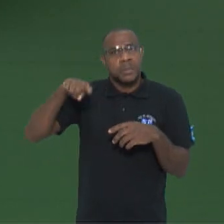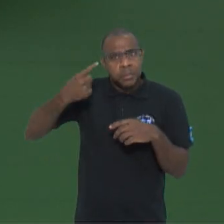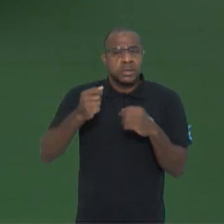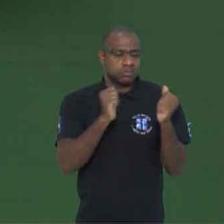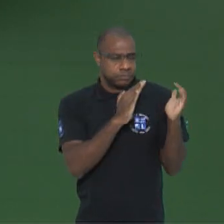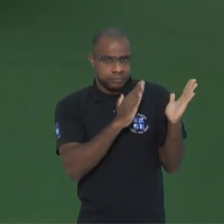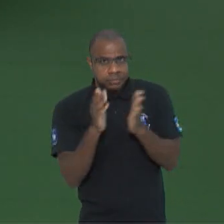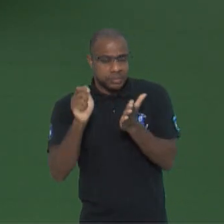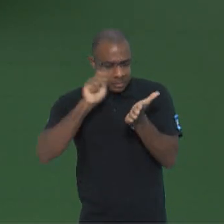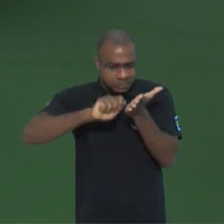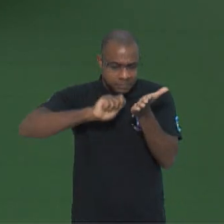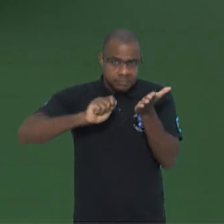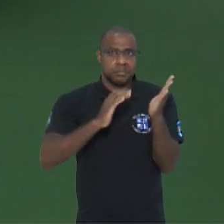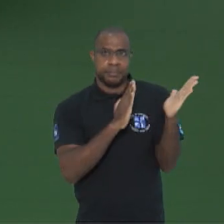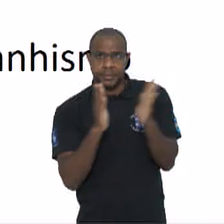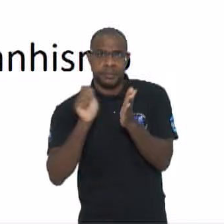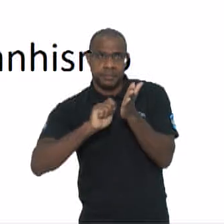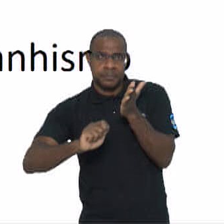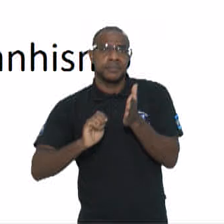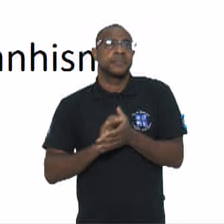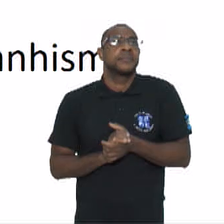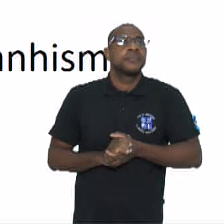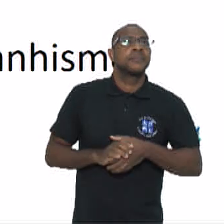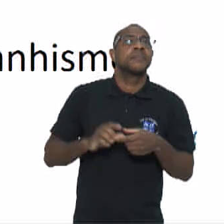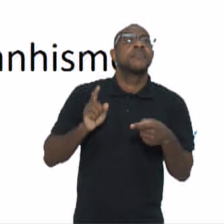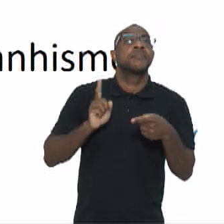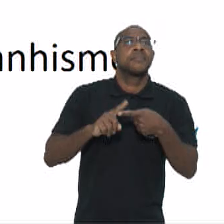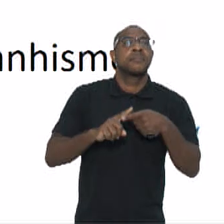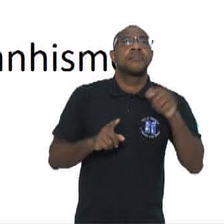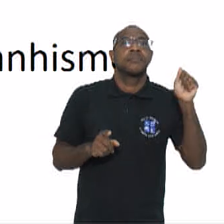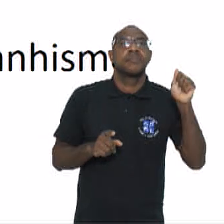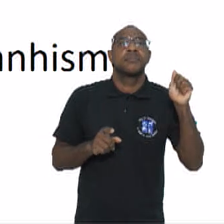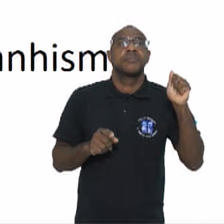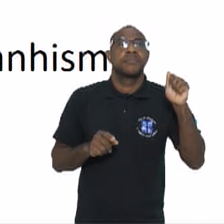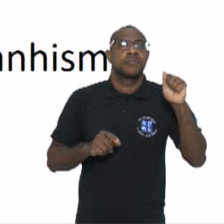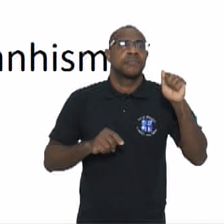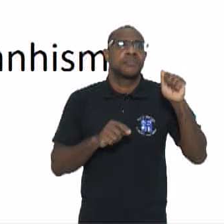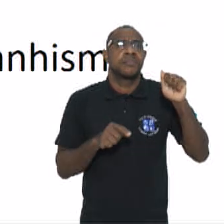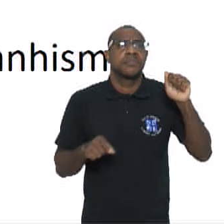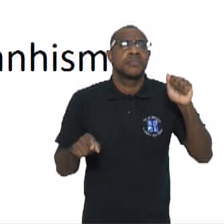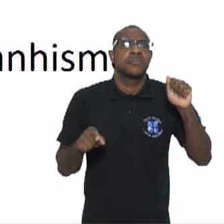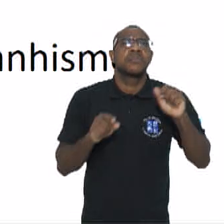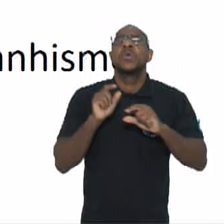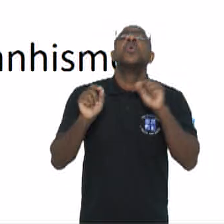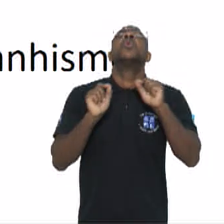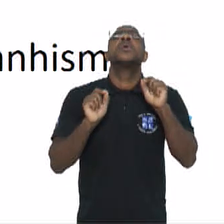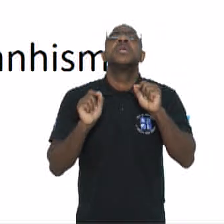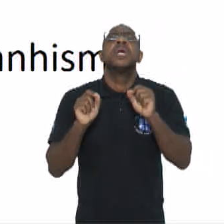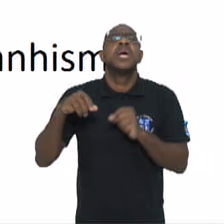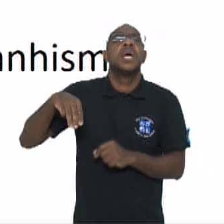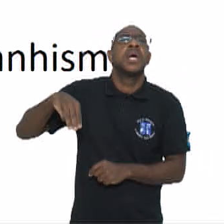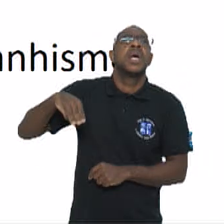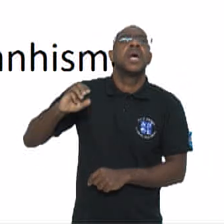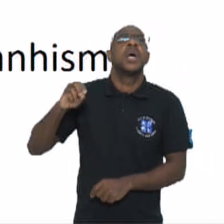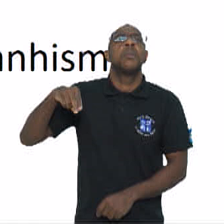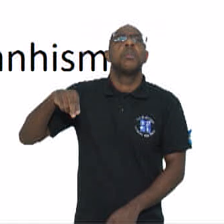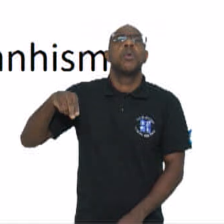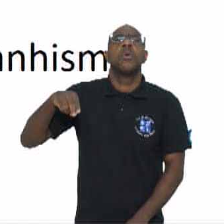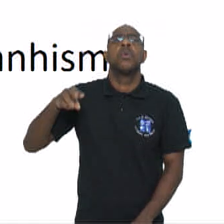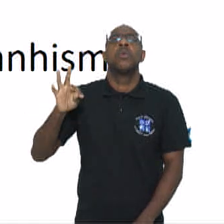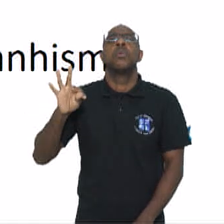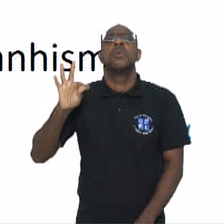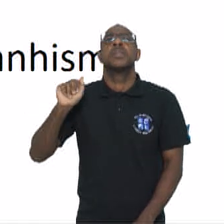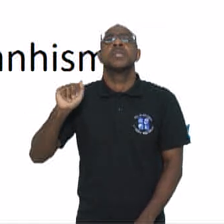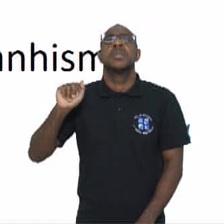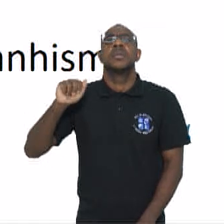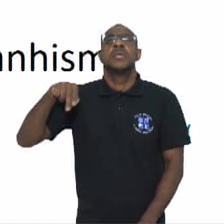desses itens. Muito bem? Então vamos lá. A pergunta A, você vai dizer para mim o que é o montanhismo. O que você acha que é o montanhismo? Você já sabe o